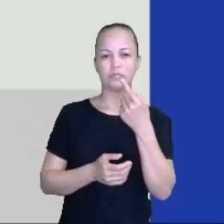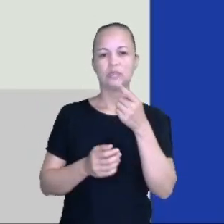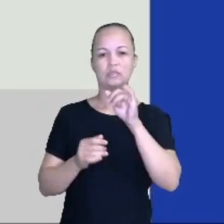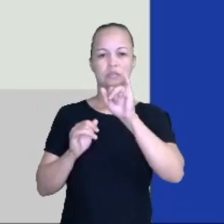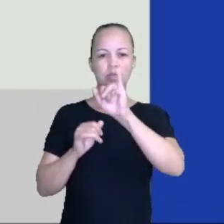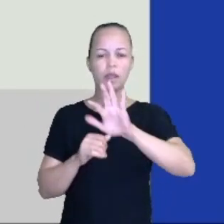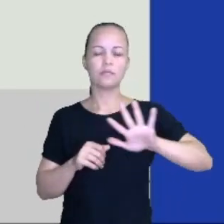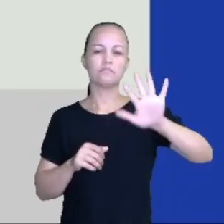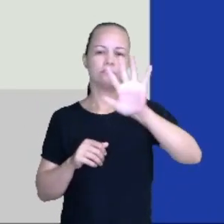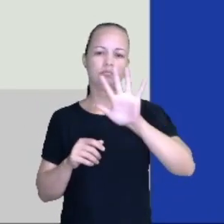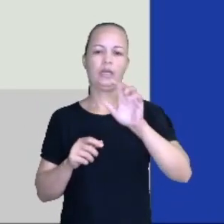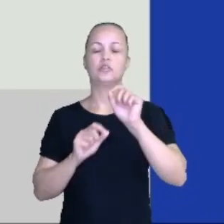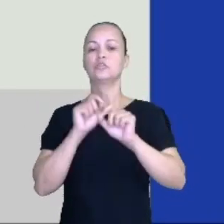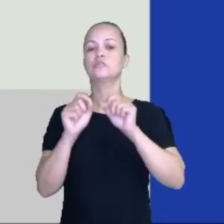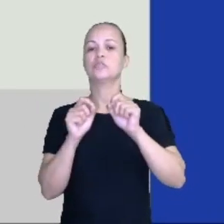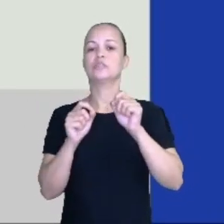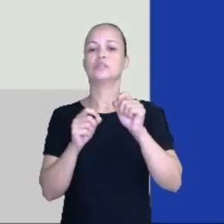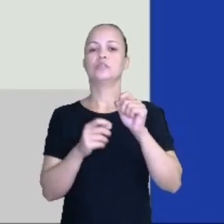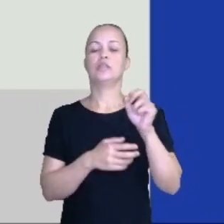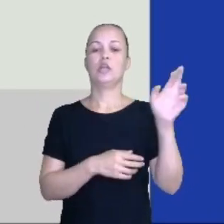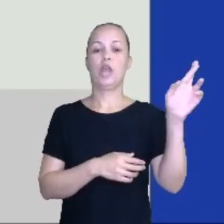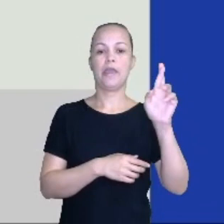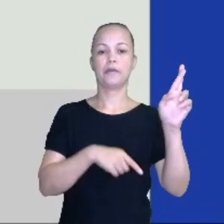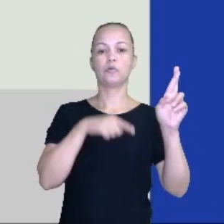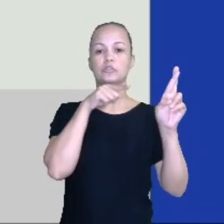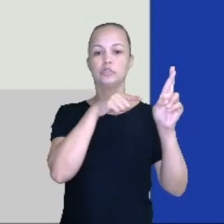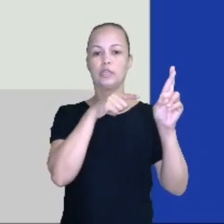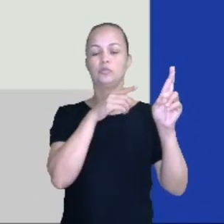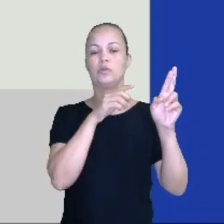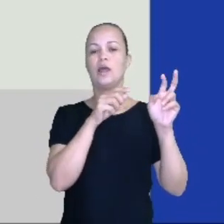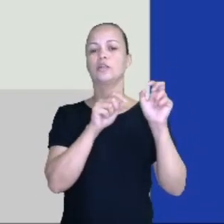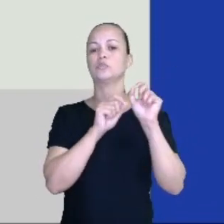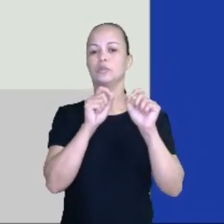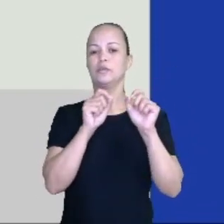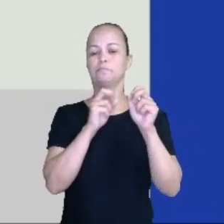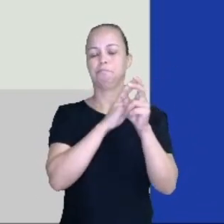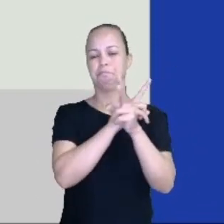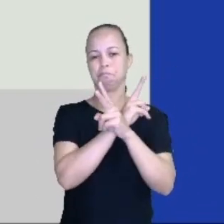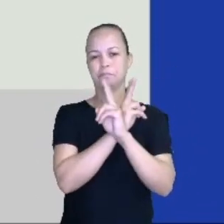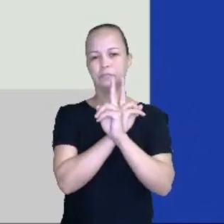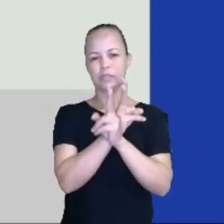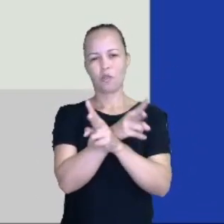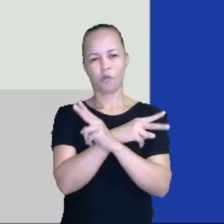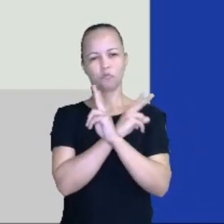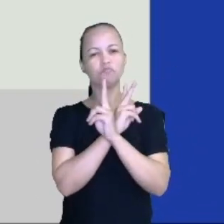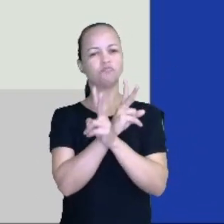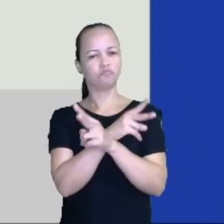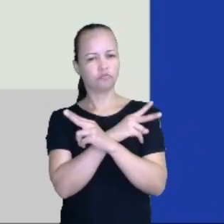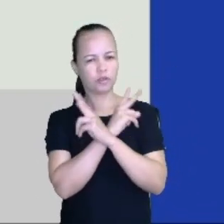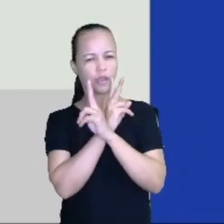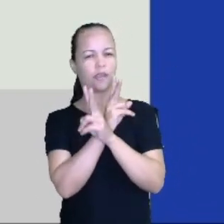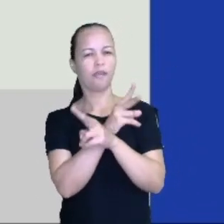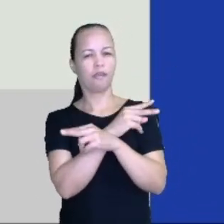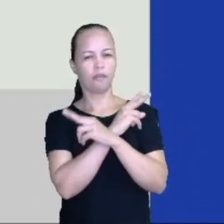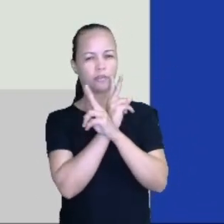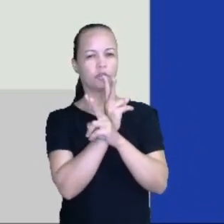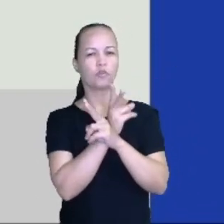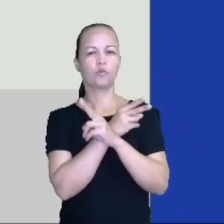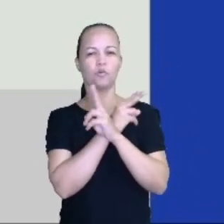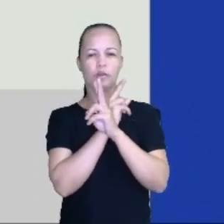de recursos naturais dela? O vento que está aí passando